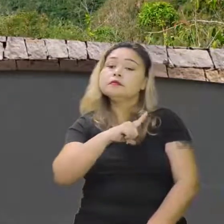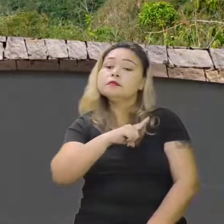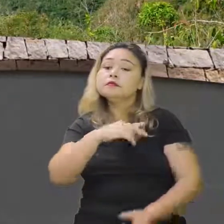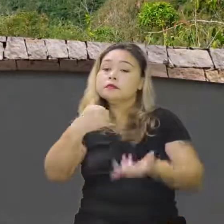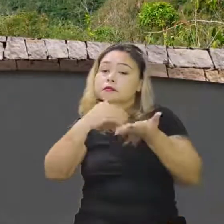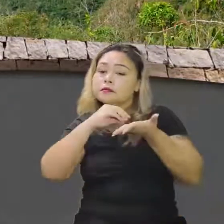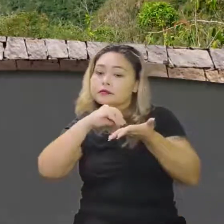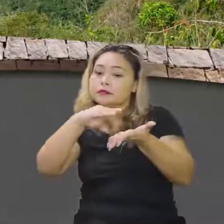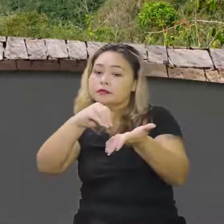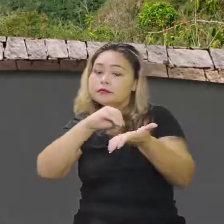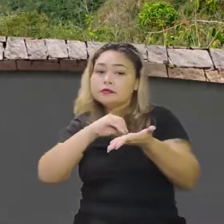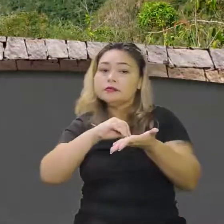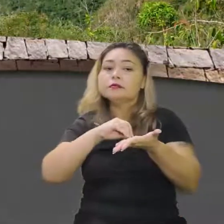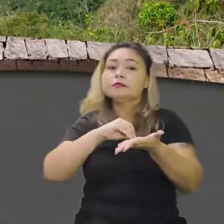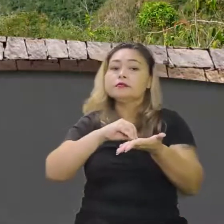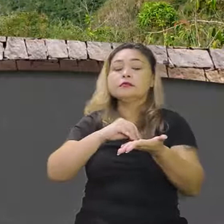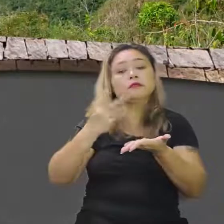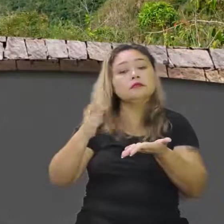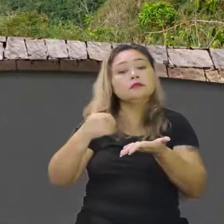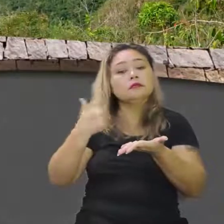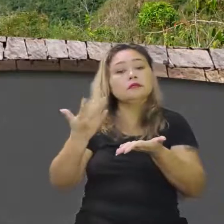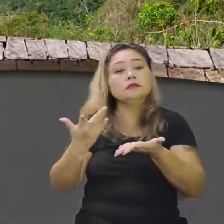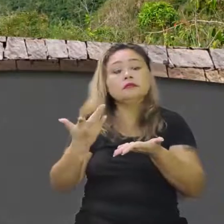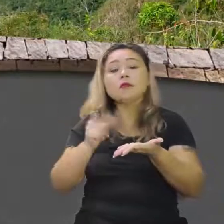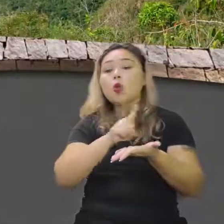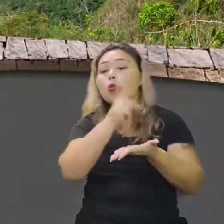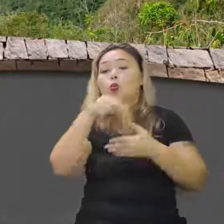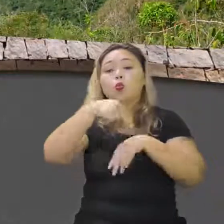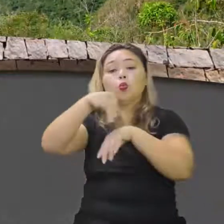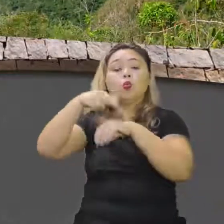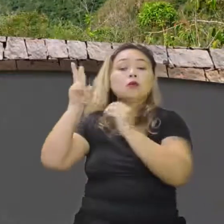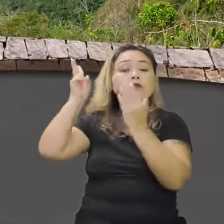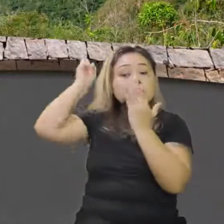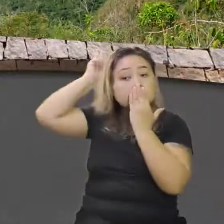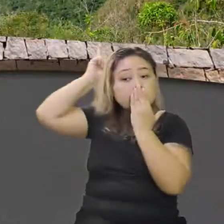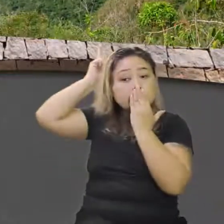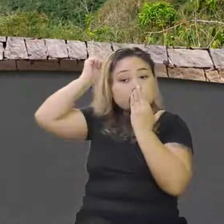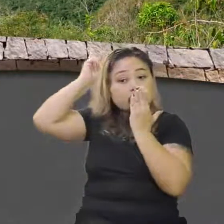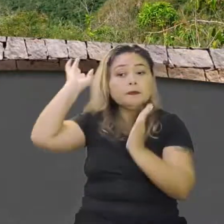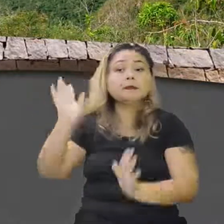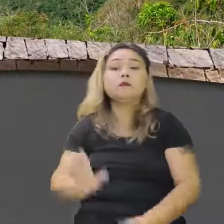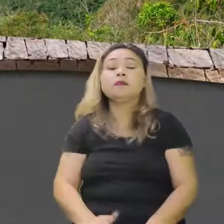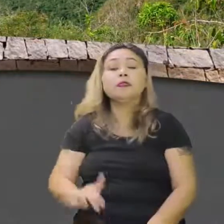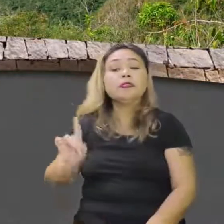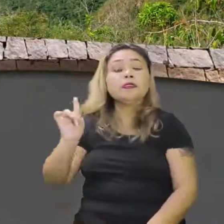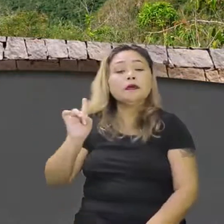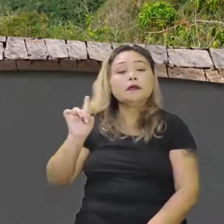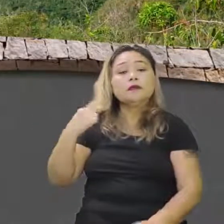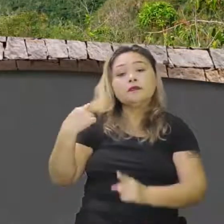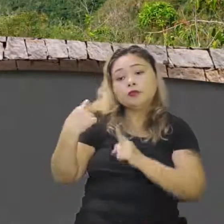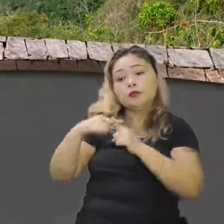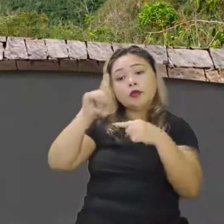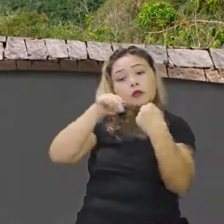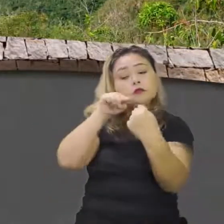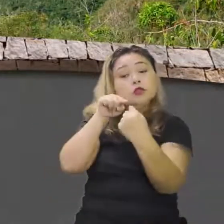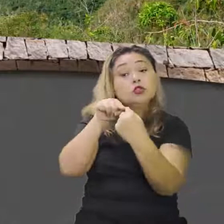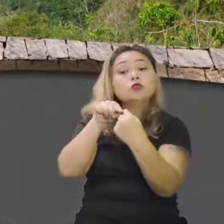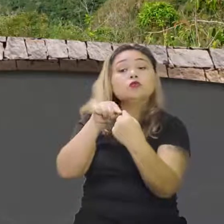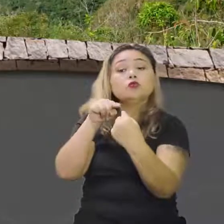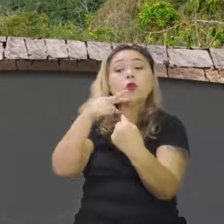linha do telégrafo, com as nações indígenas. Uma das metas, dos objetivos dele